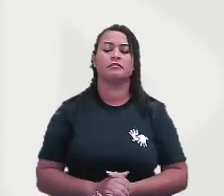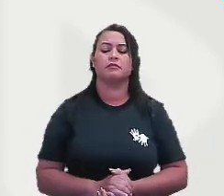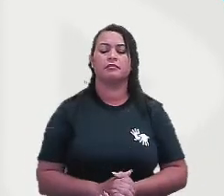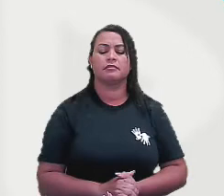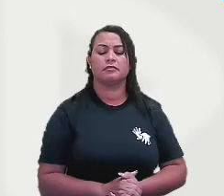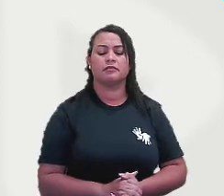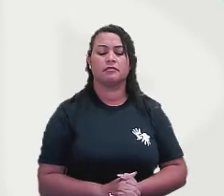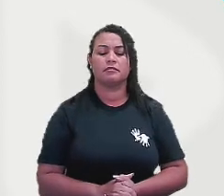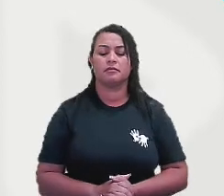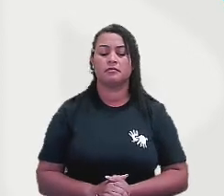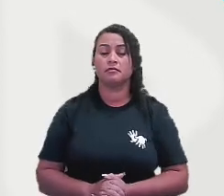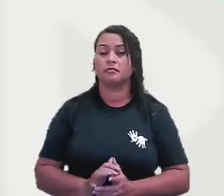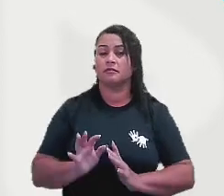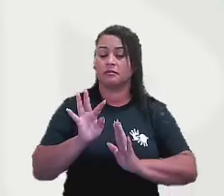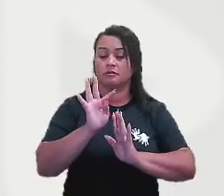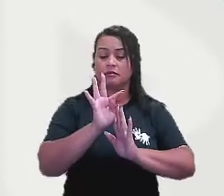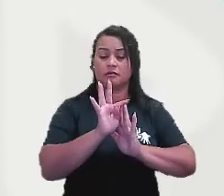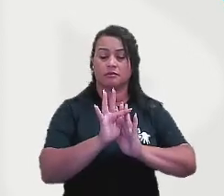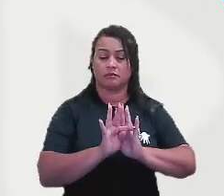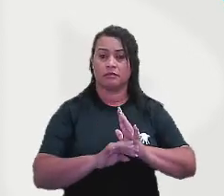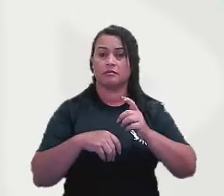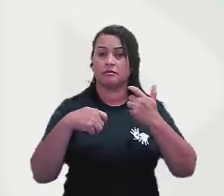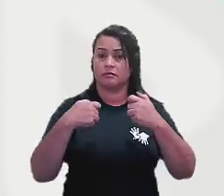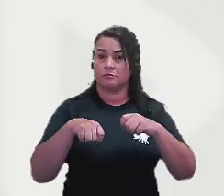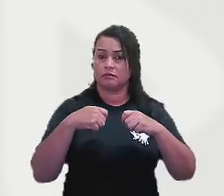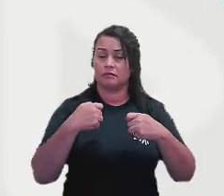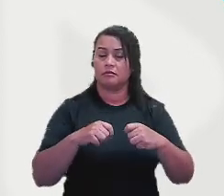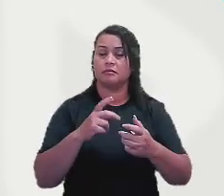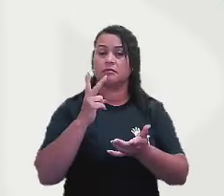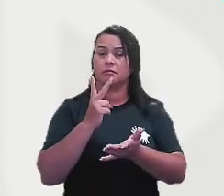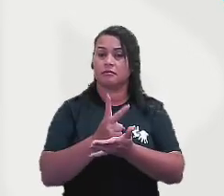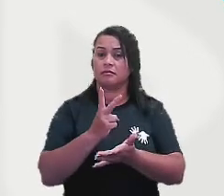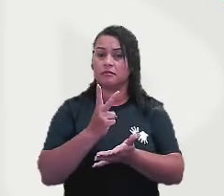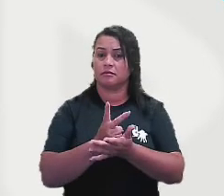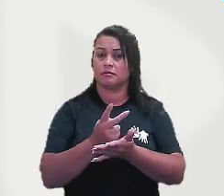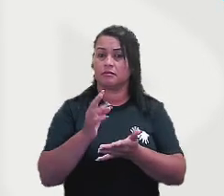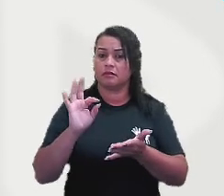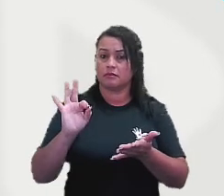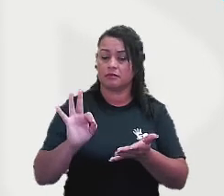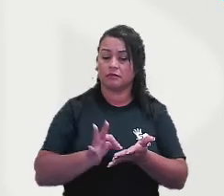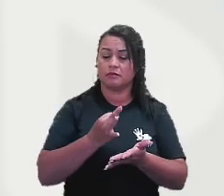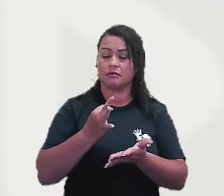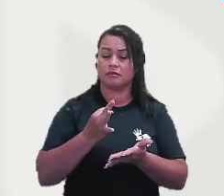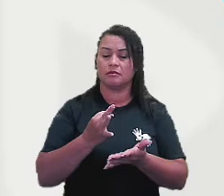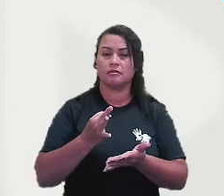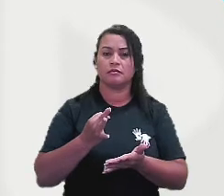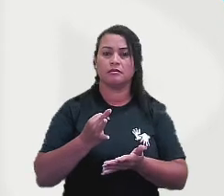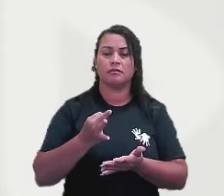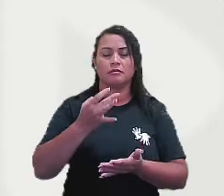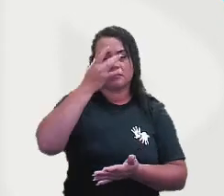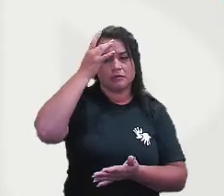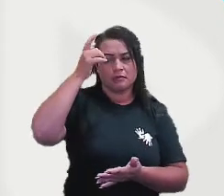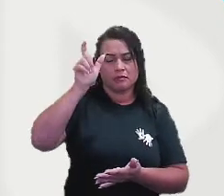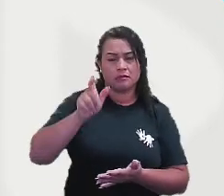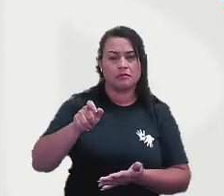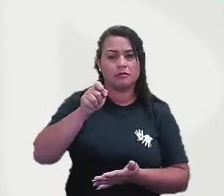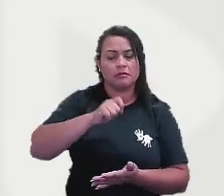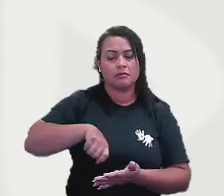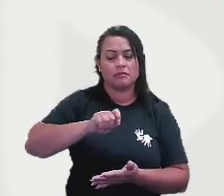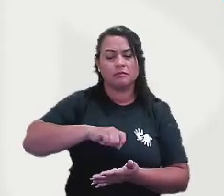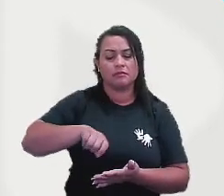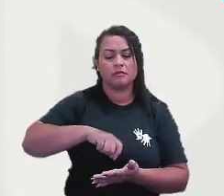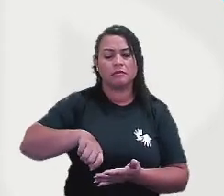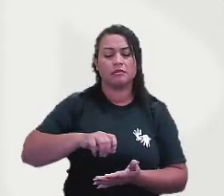descritivos. E o texto, ele deve ser sempre assinado pelo autor, né?